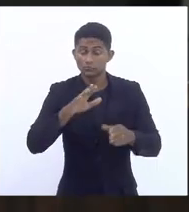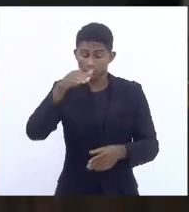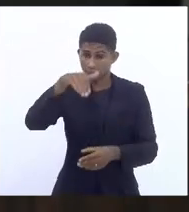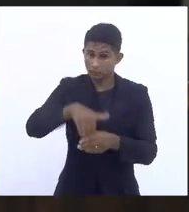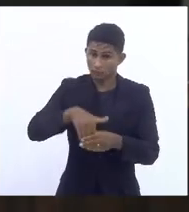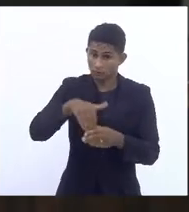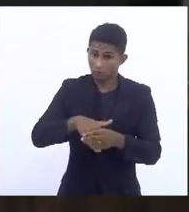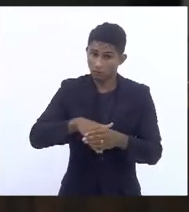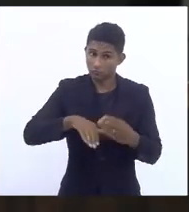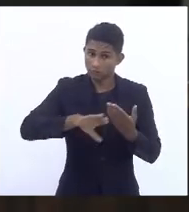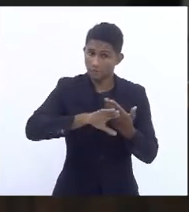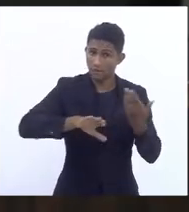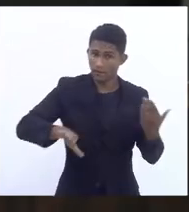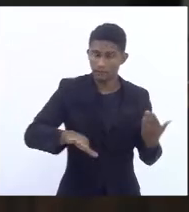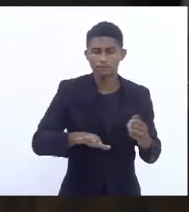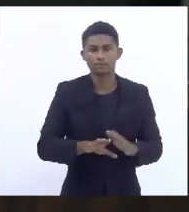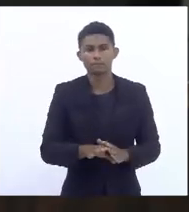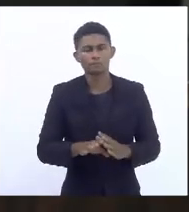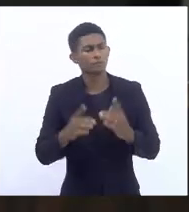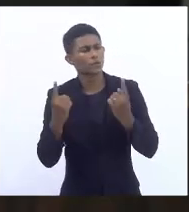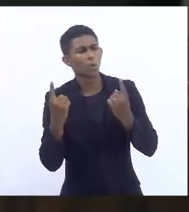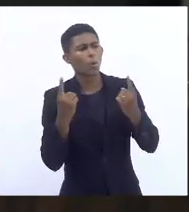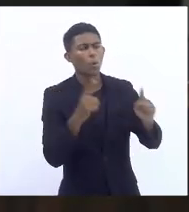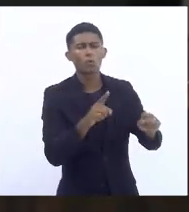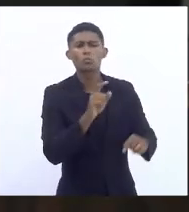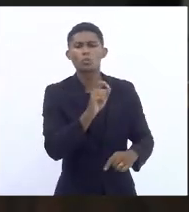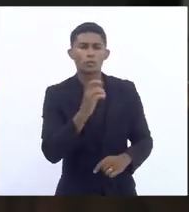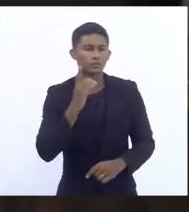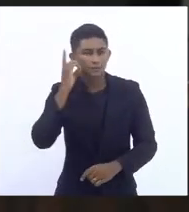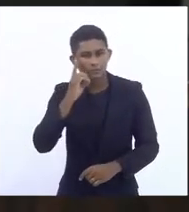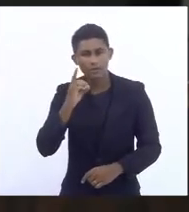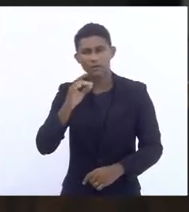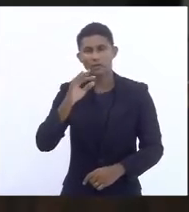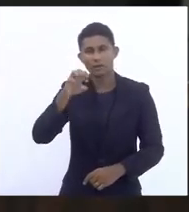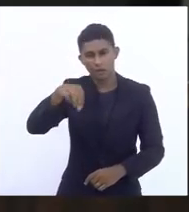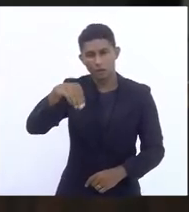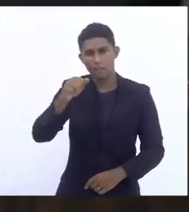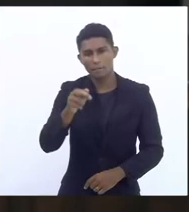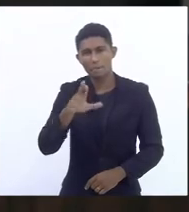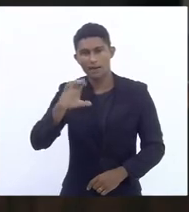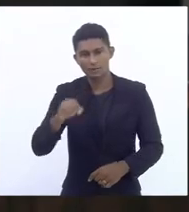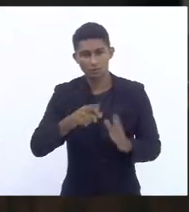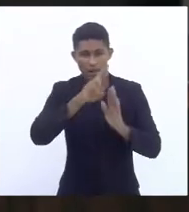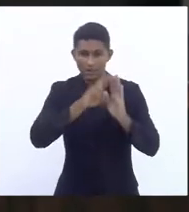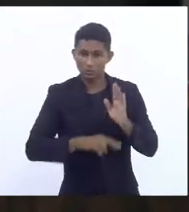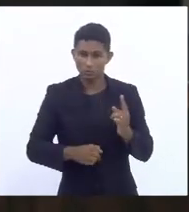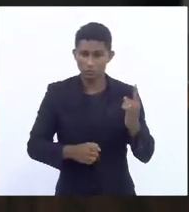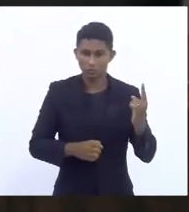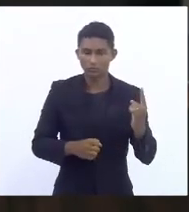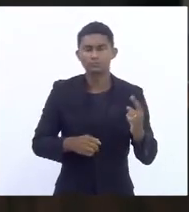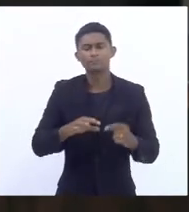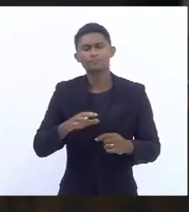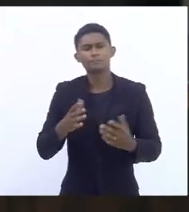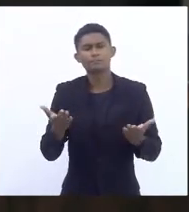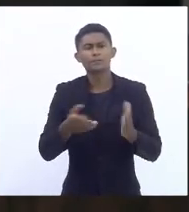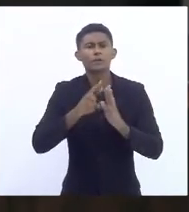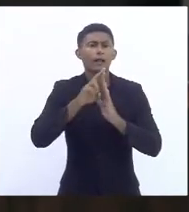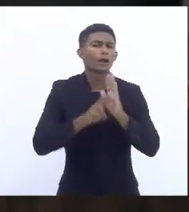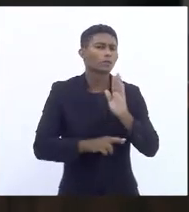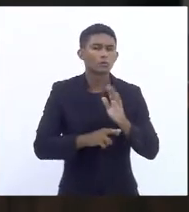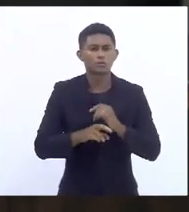com voto em separado. Contrário ao deputado Márcio Pacheco, relator original. Relatores, deputado Chiquinho da Mangueira, Milton